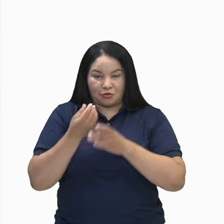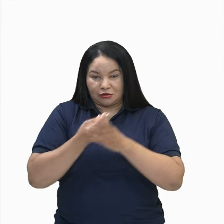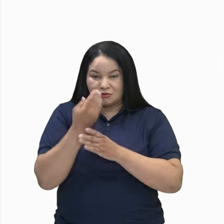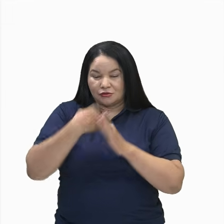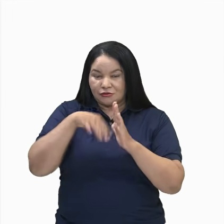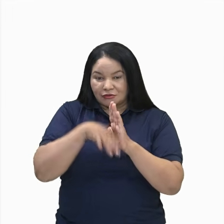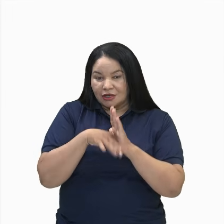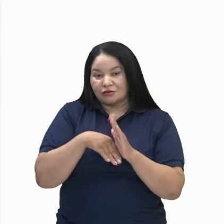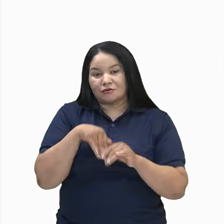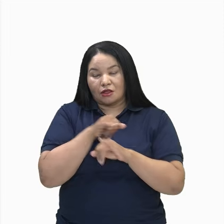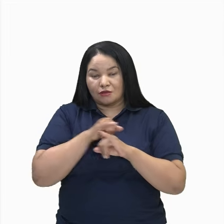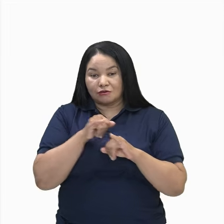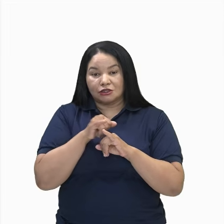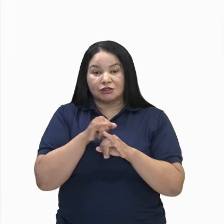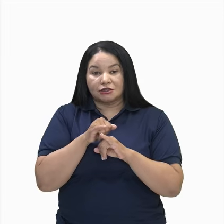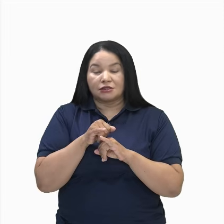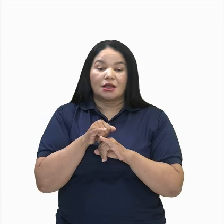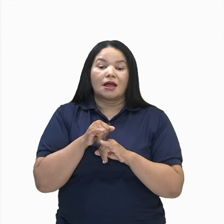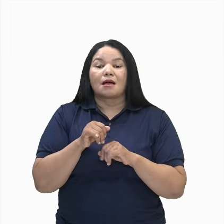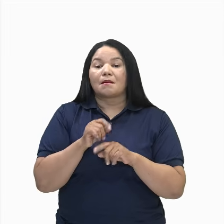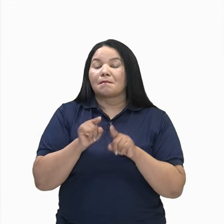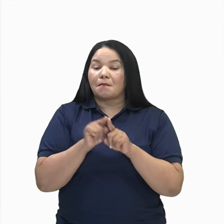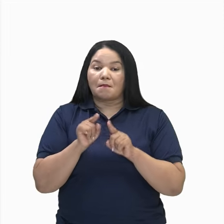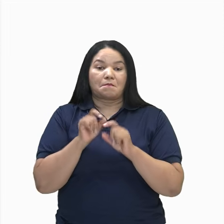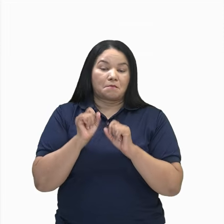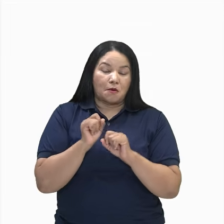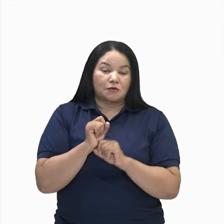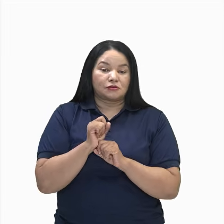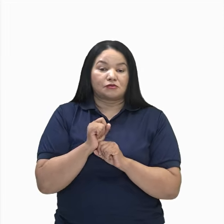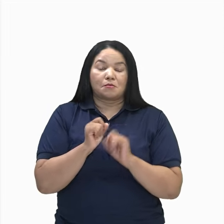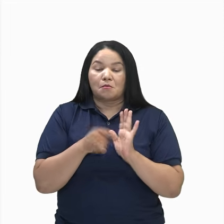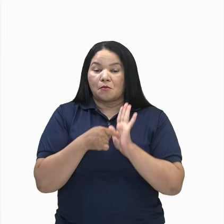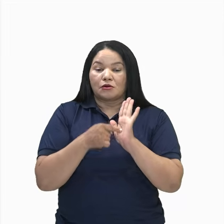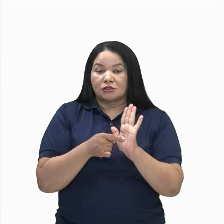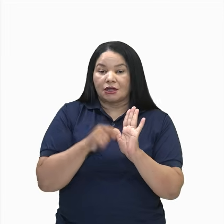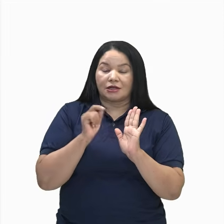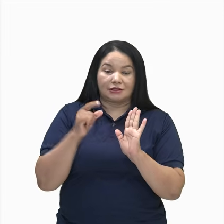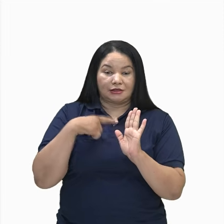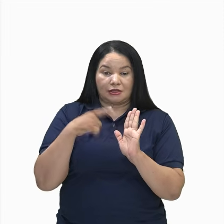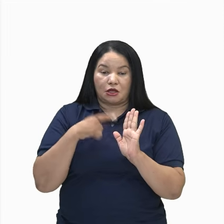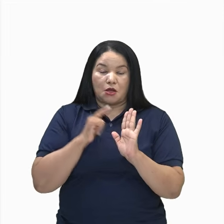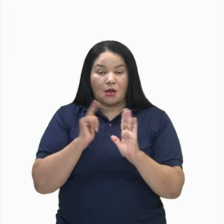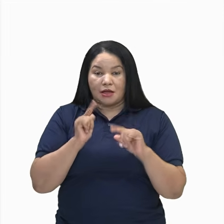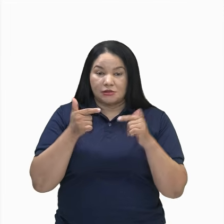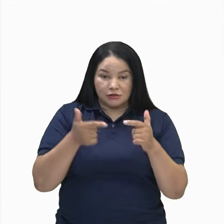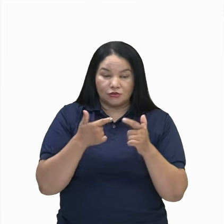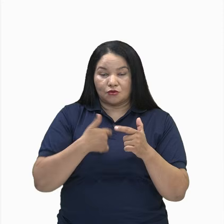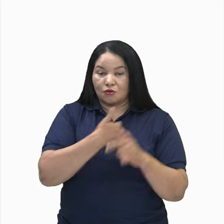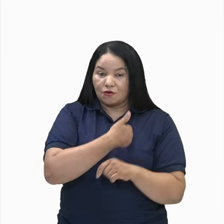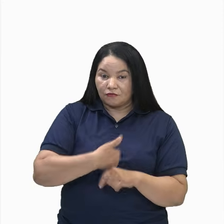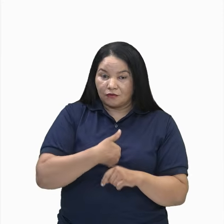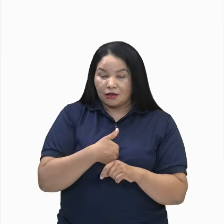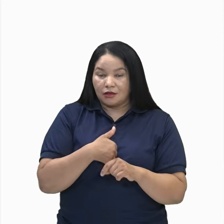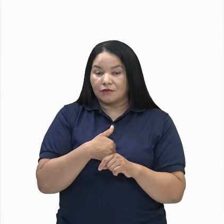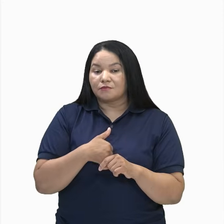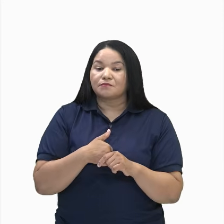notícia, eu posso tanto demonstrar que nós temos aí uma ação governamental que